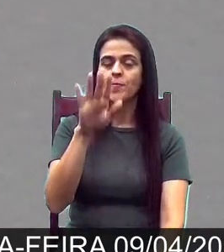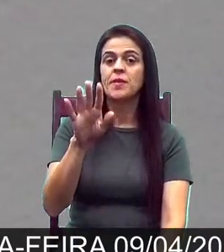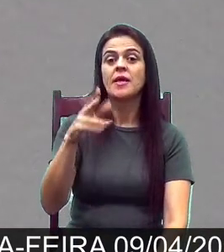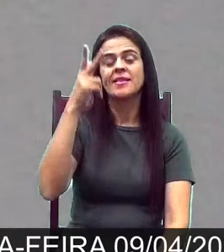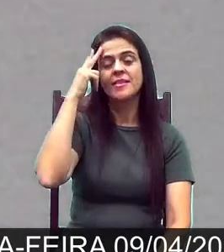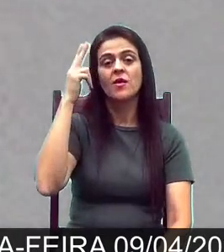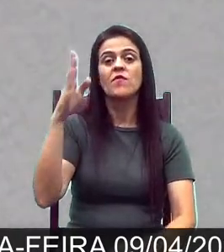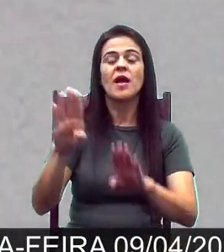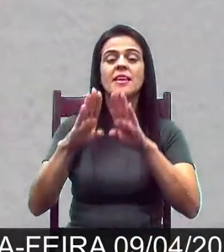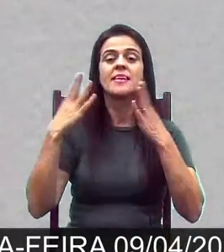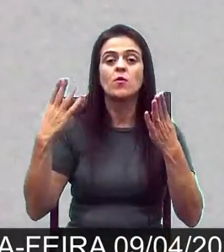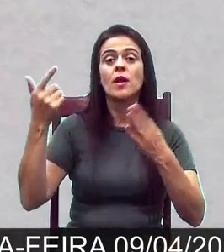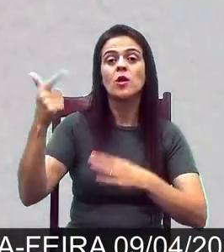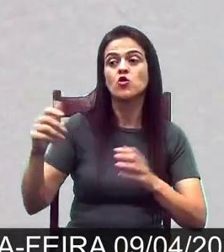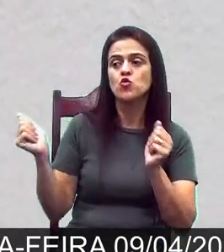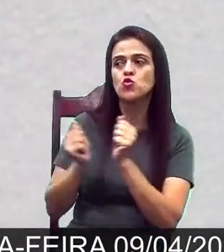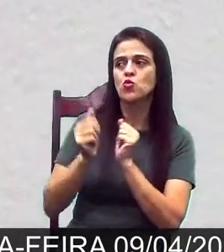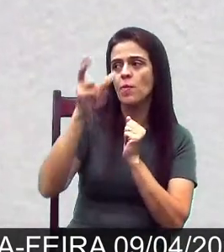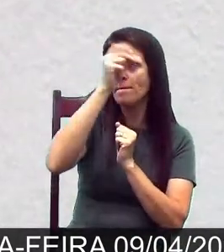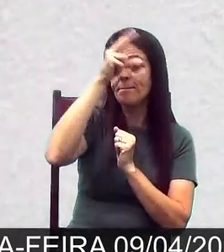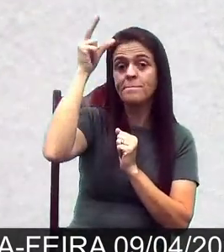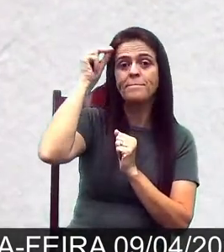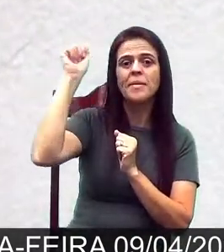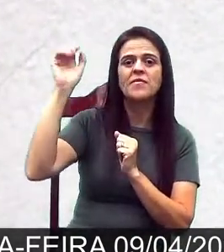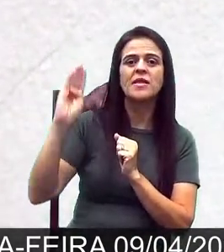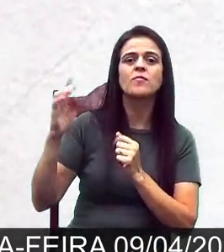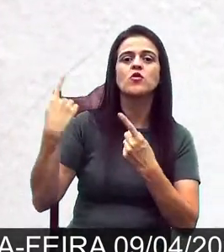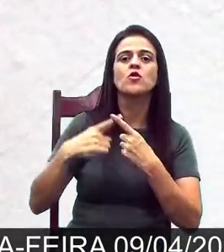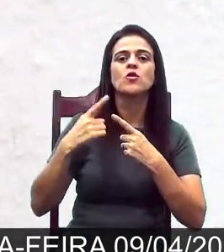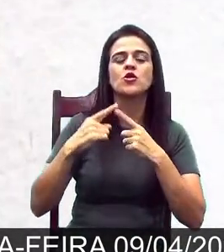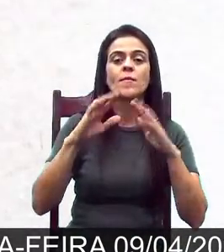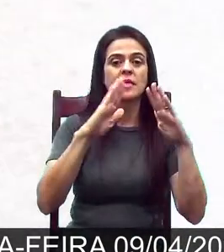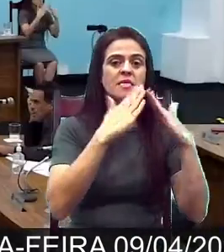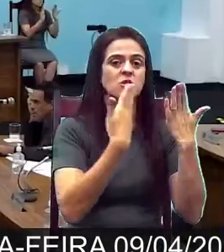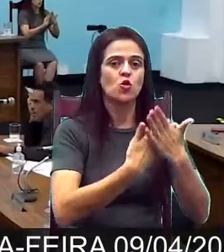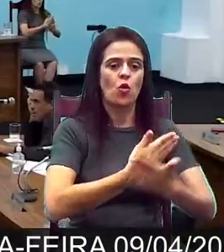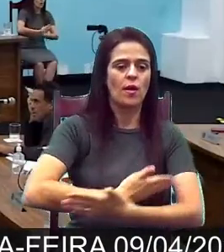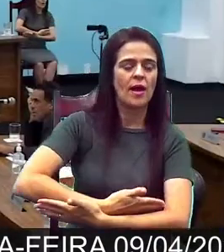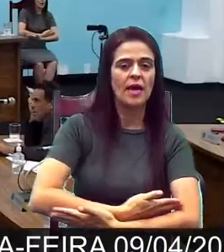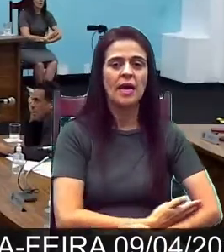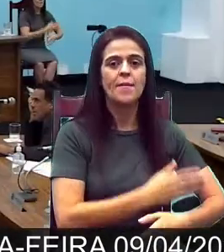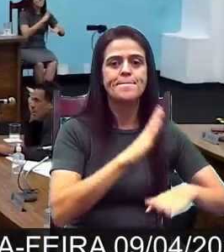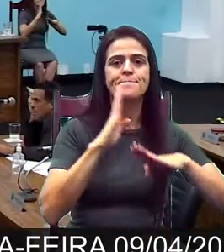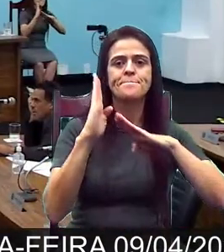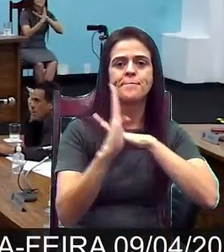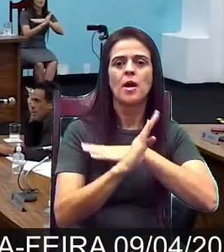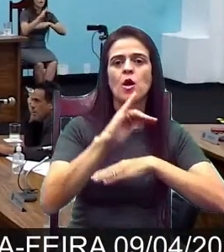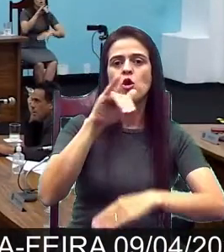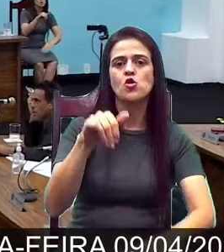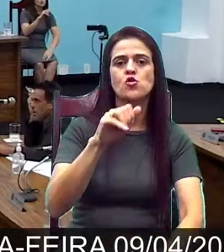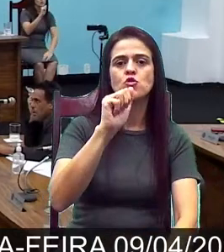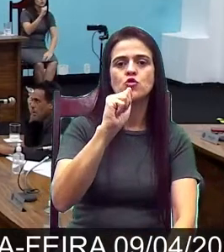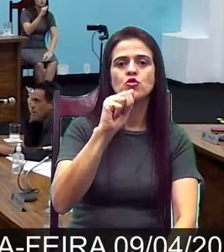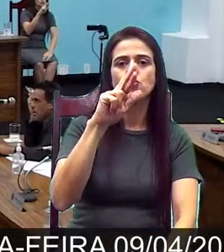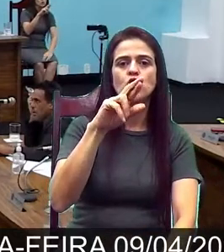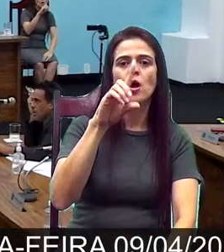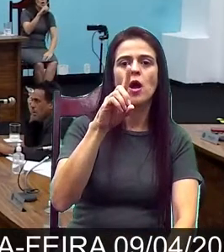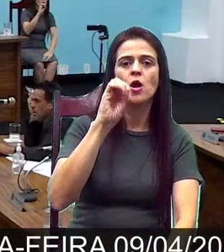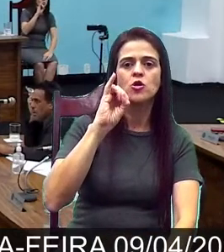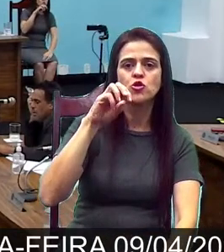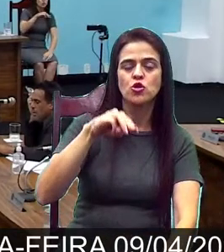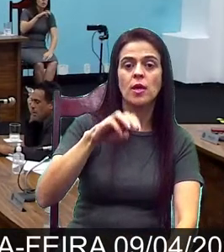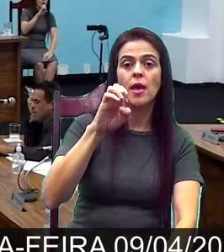para inaugurar junto com ele aquela creche lá no Jardim Europa. Então, ali é naquelas proximidades, naquela